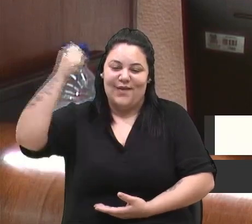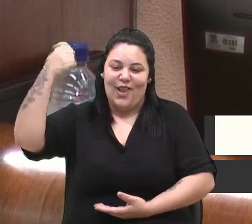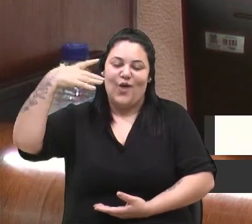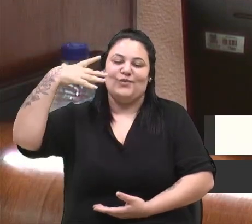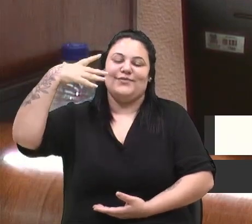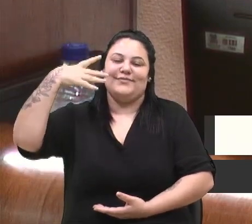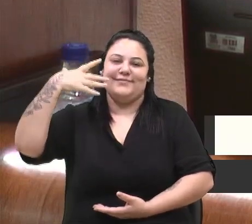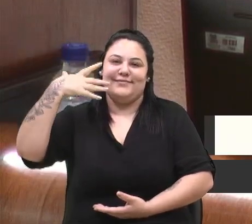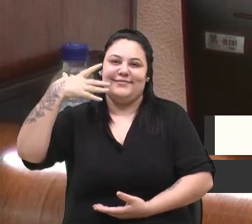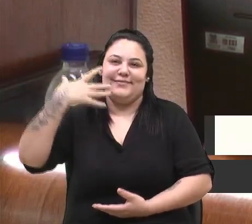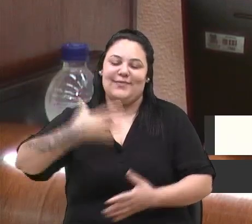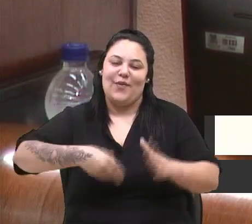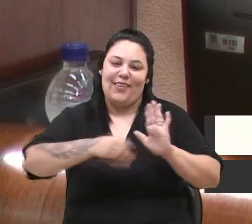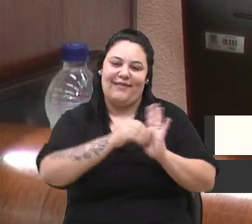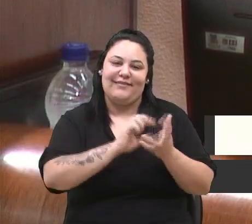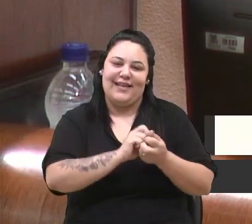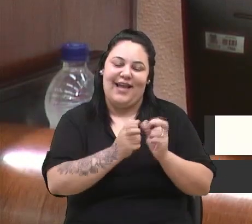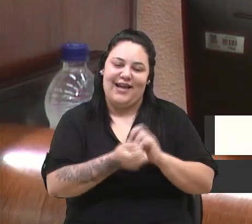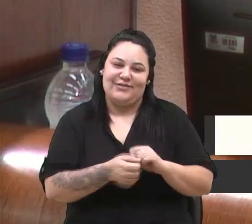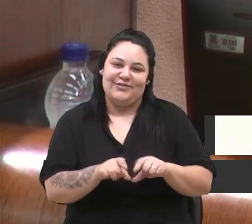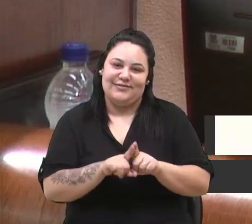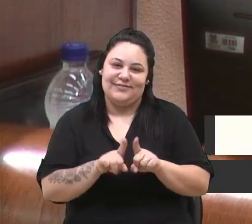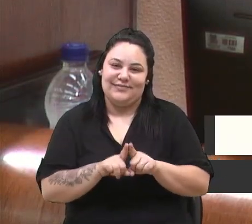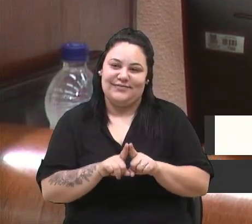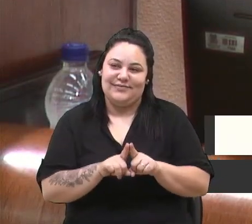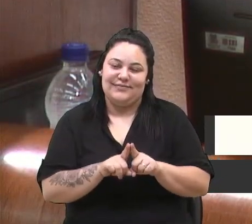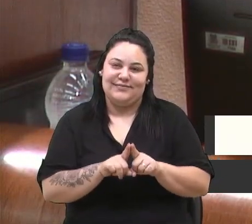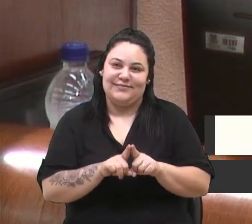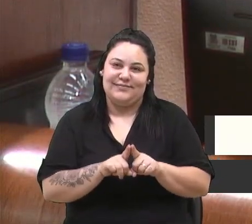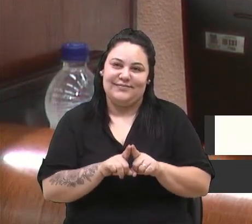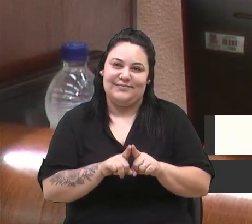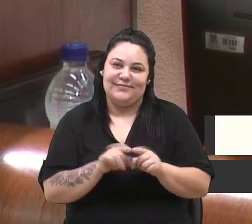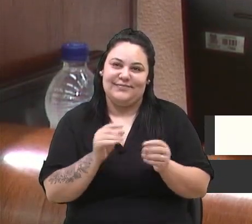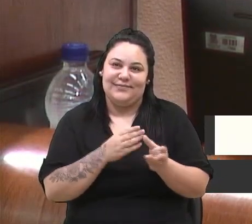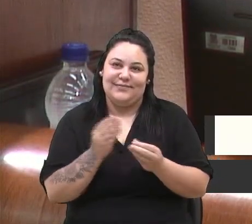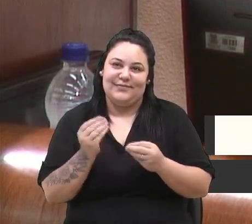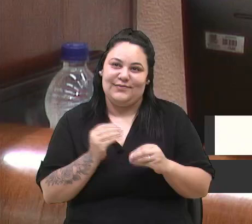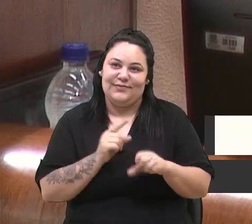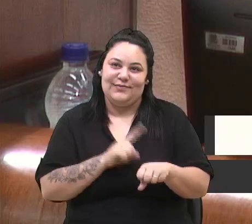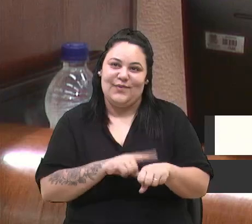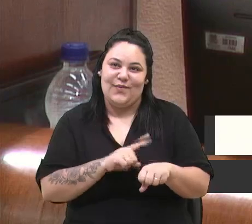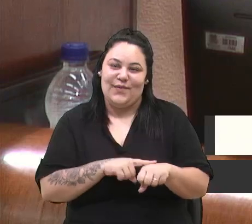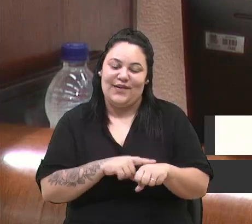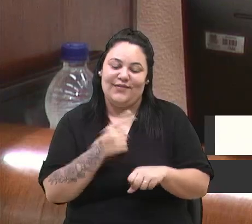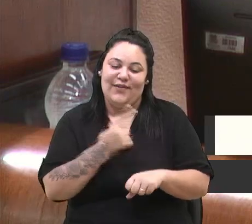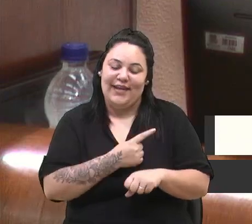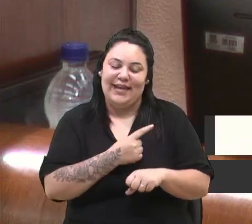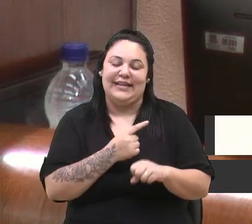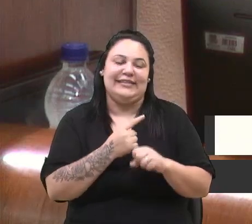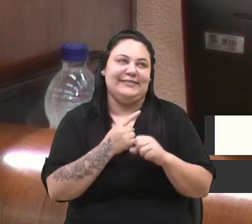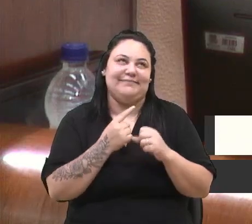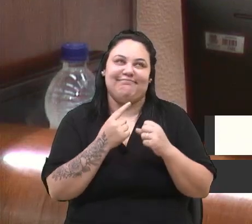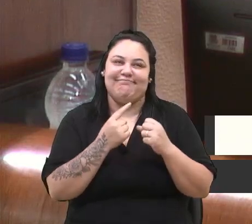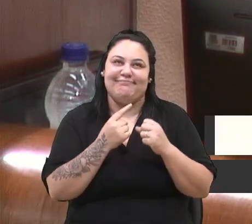obras, né? Então, por muitas ocasiões, ele, a esposa, a família, enfim, a gente